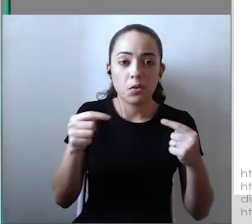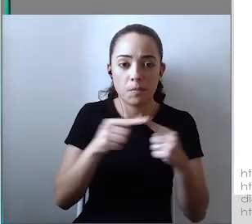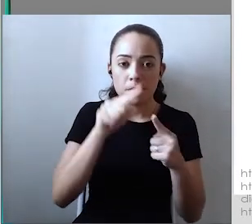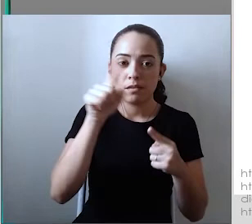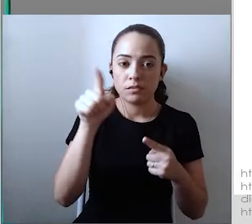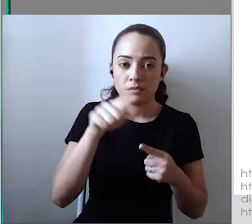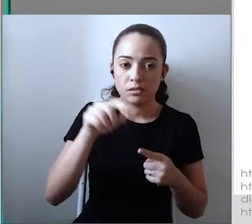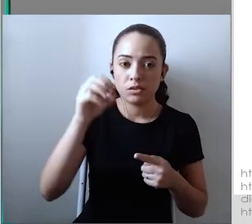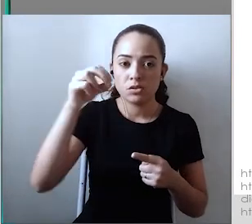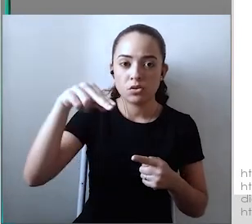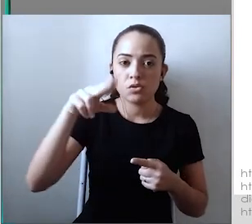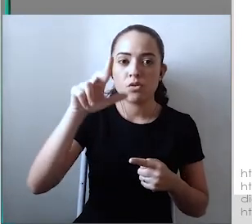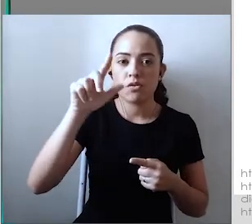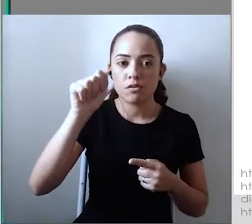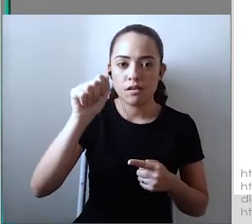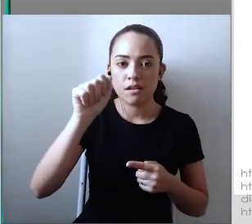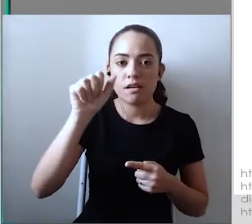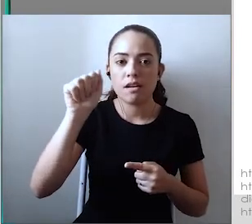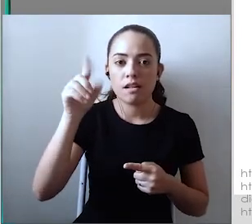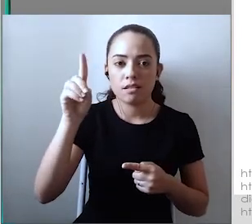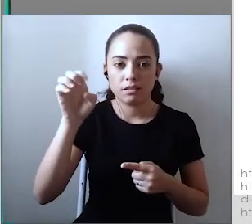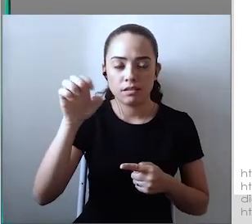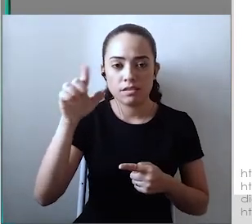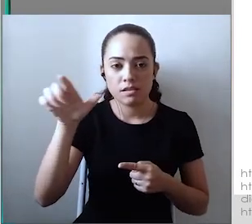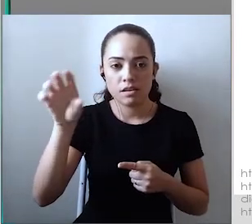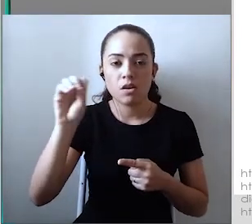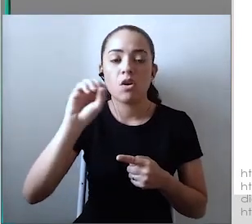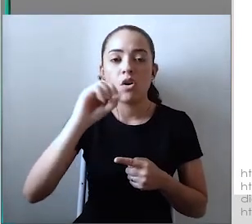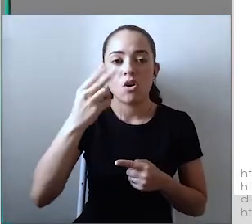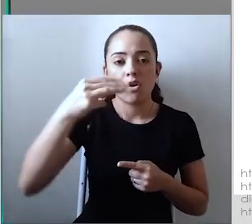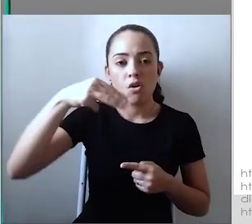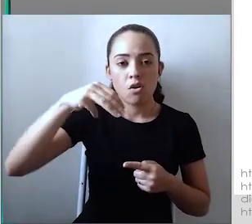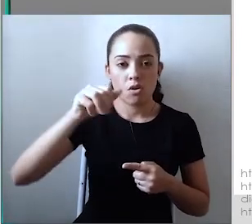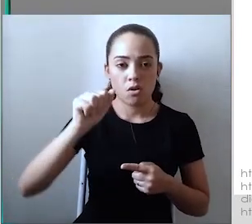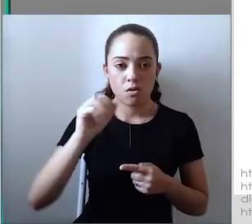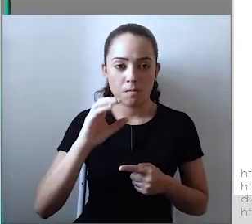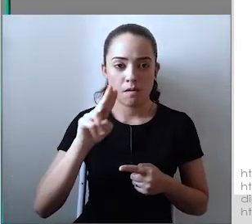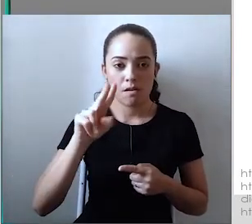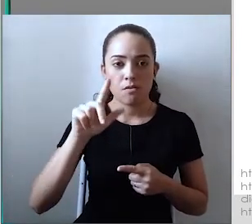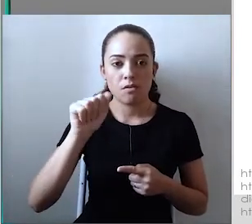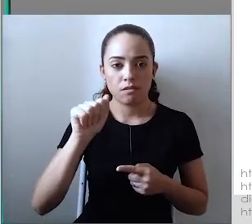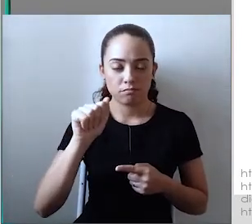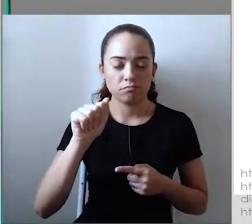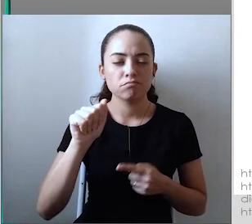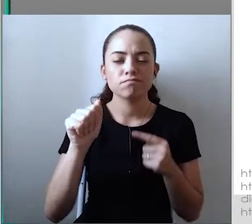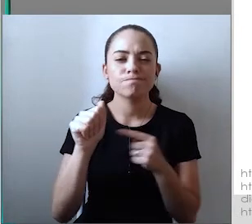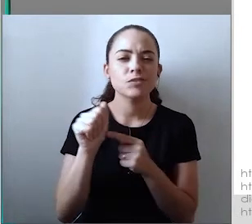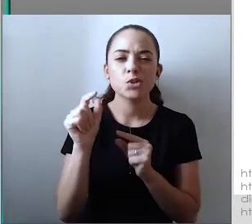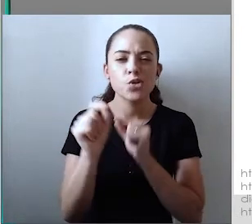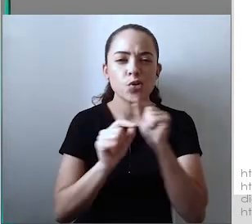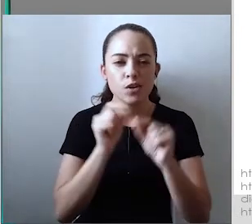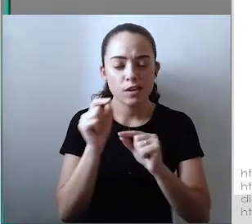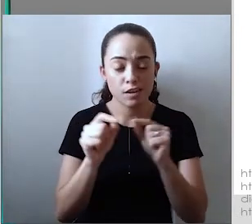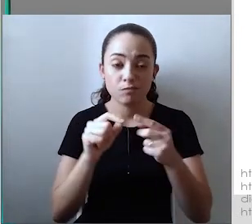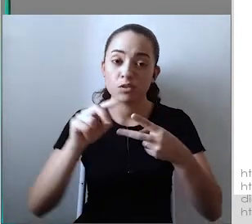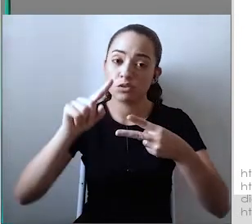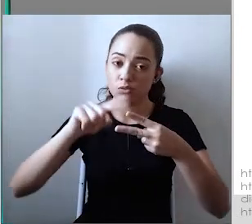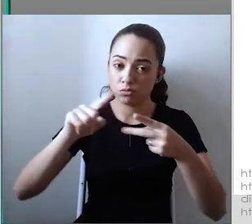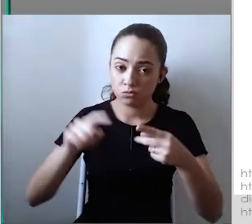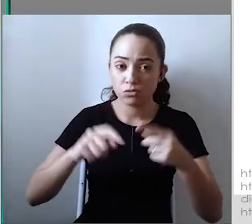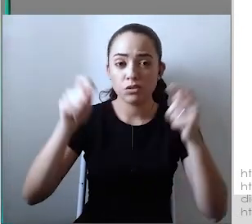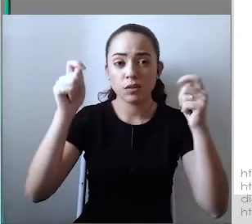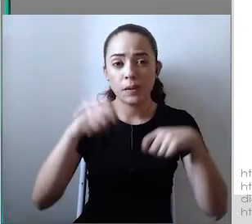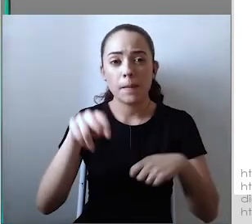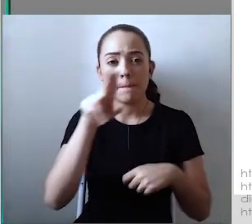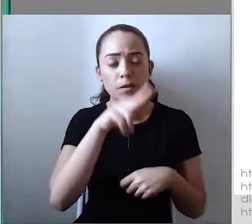pelas ônulas de adesão e pelas máculas de adesão. Em ambos os casos, as especialidades de membrana promovem